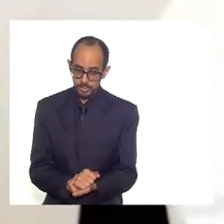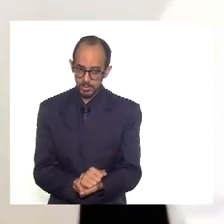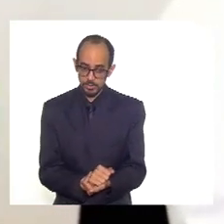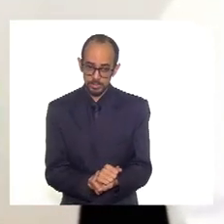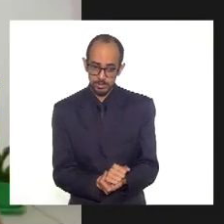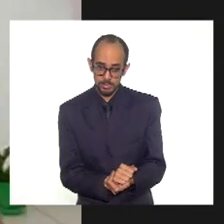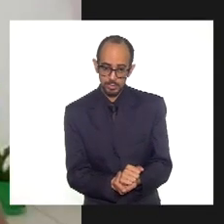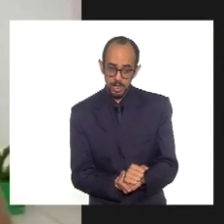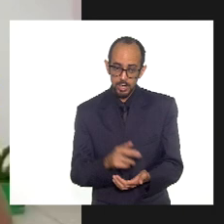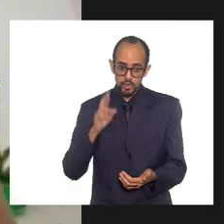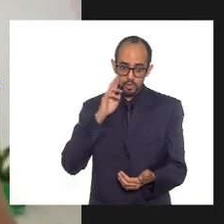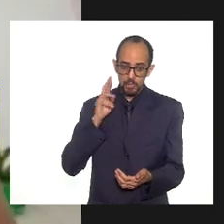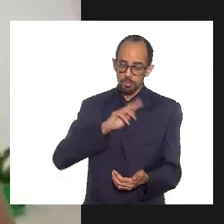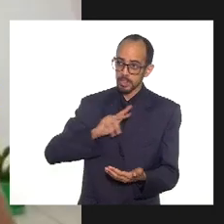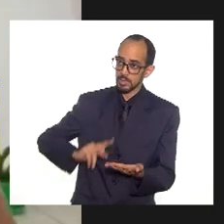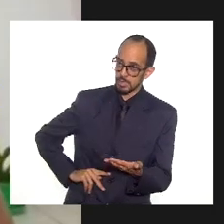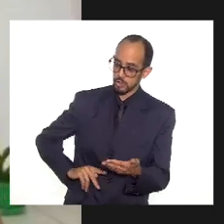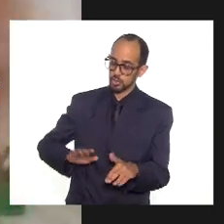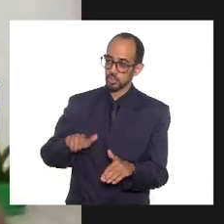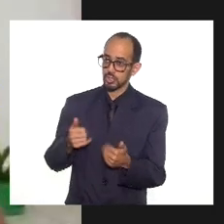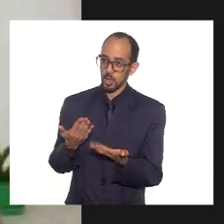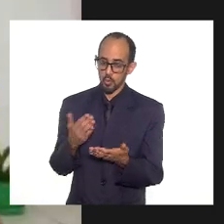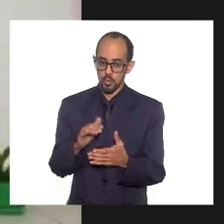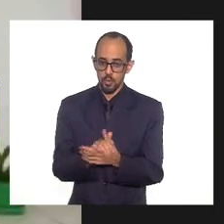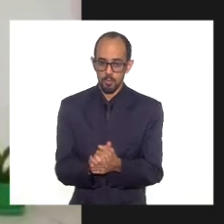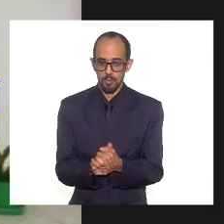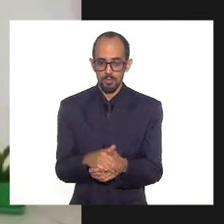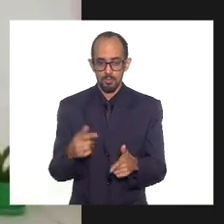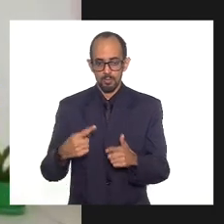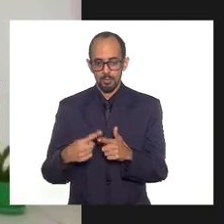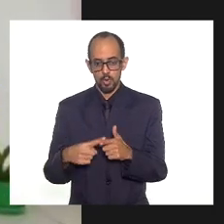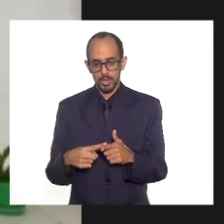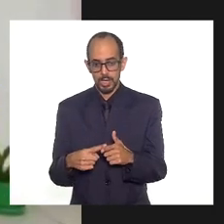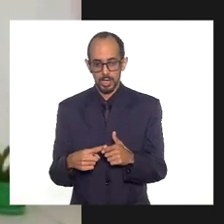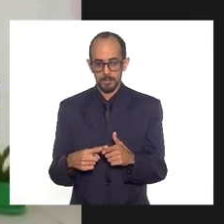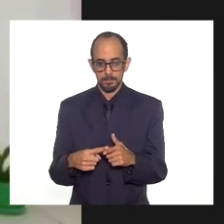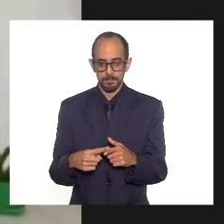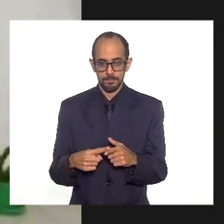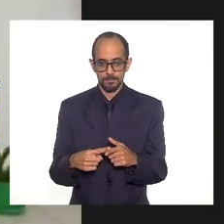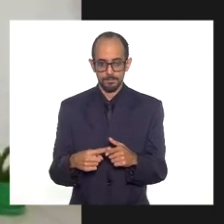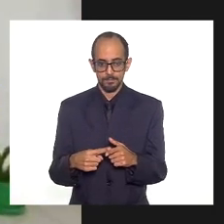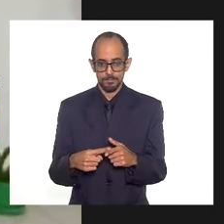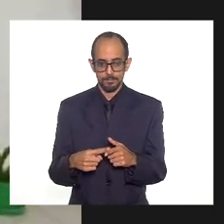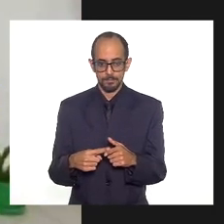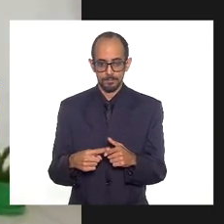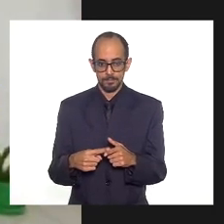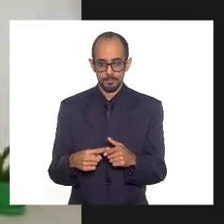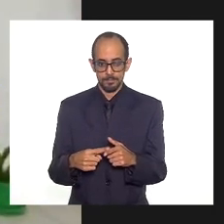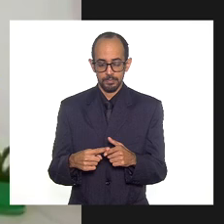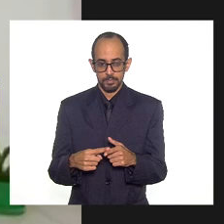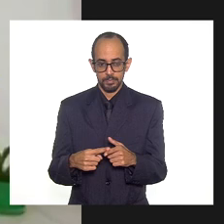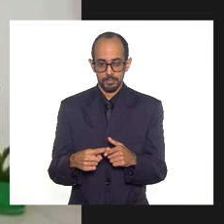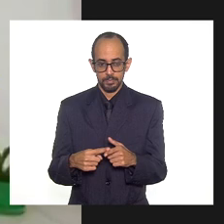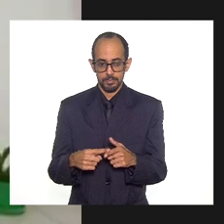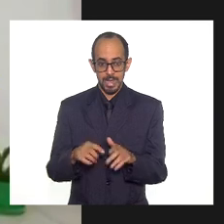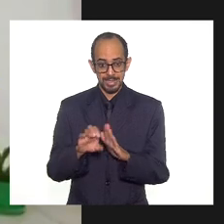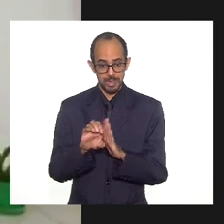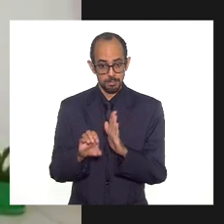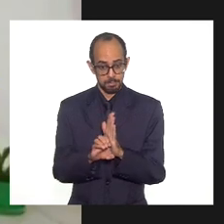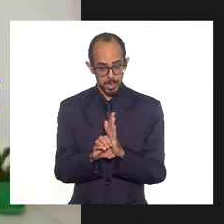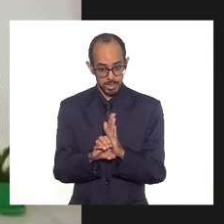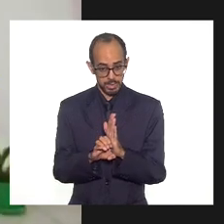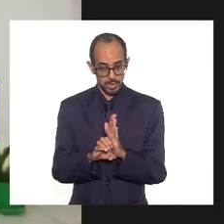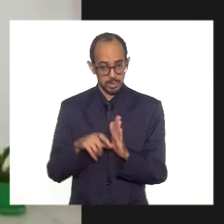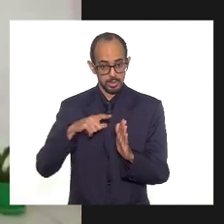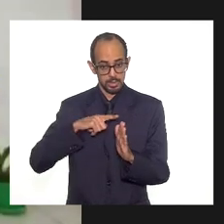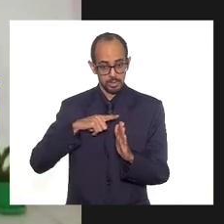Senhor presidente, porque esse nesse sentido dessa emenda que estende